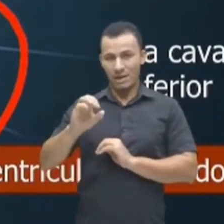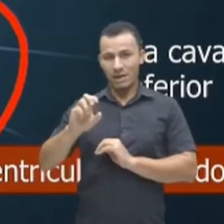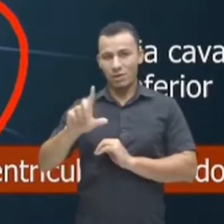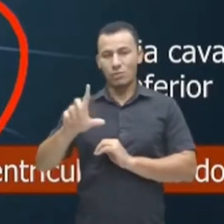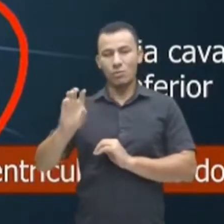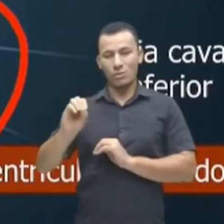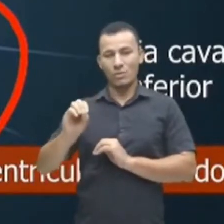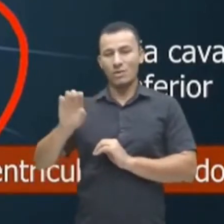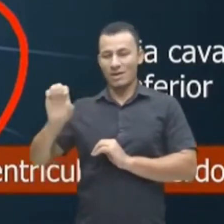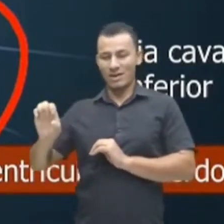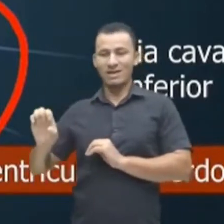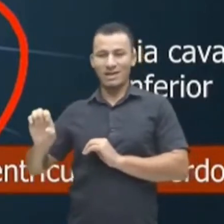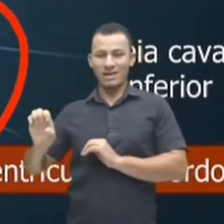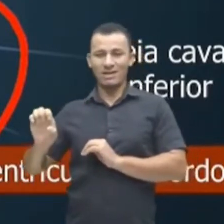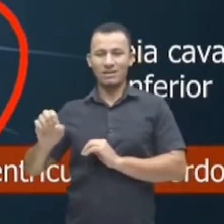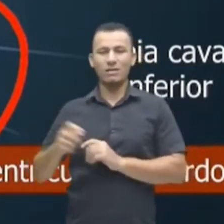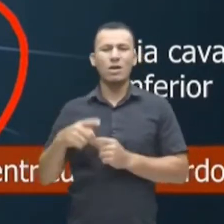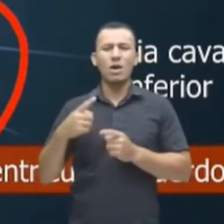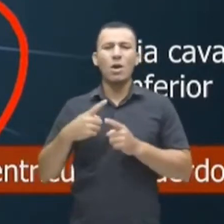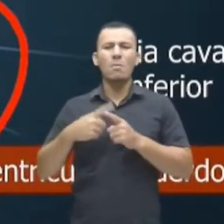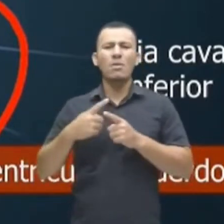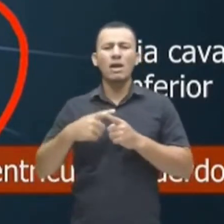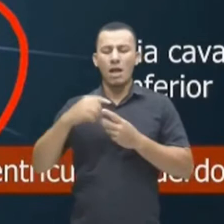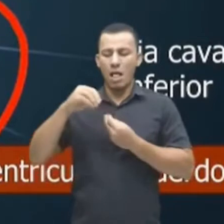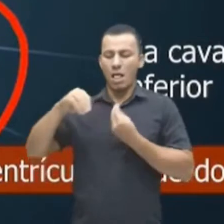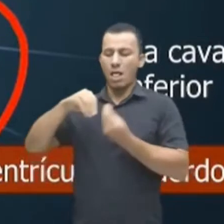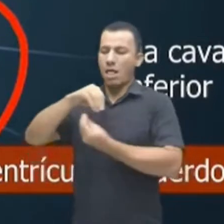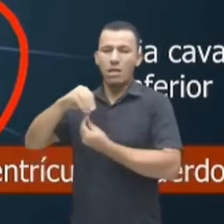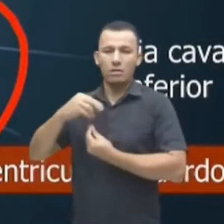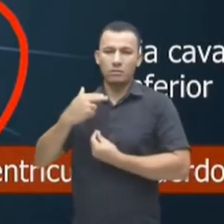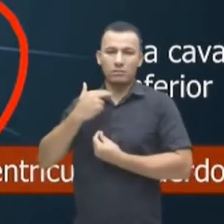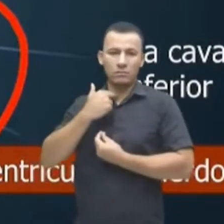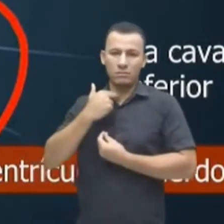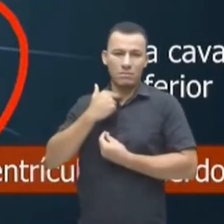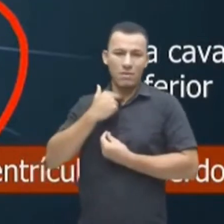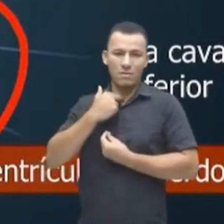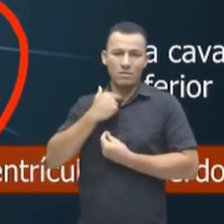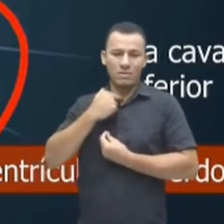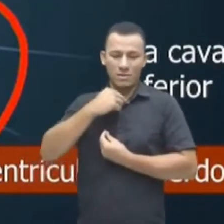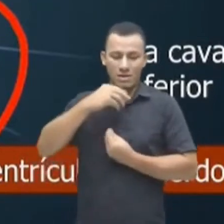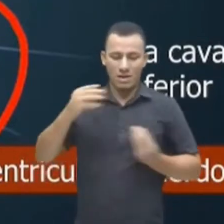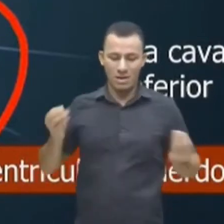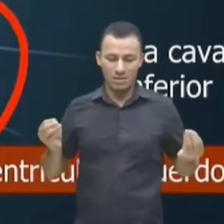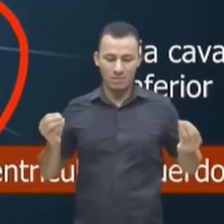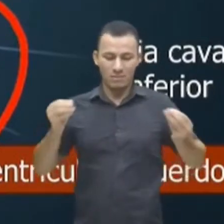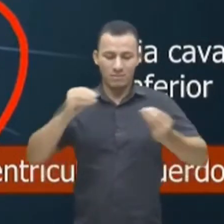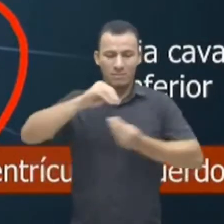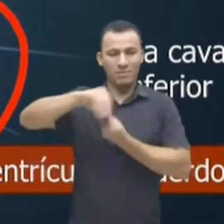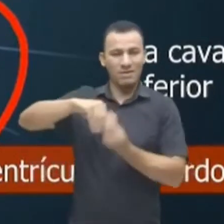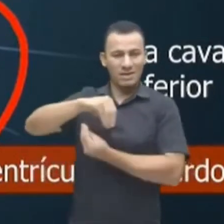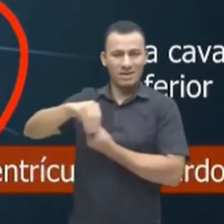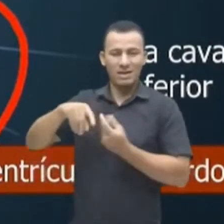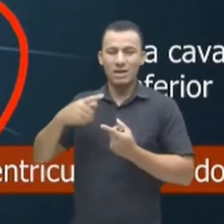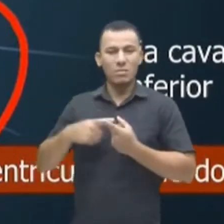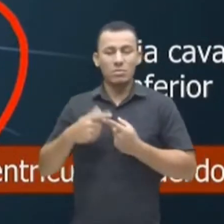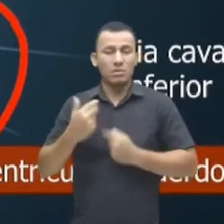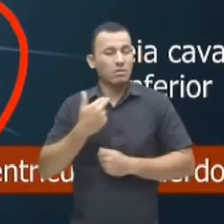esquerdo. Não tem como ter mistura entre o átrio direito e o átrio esquerdo. Por quê? Porque ele não